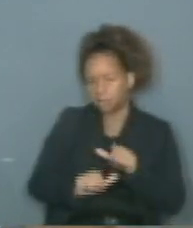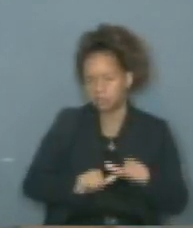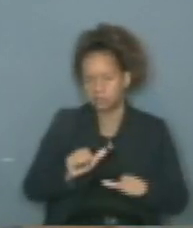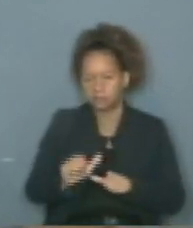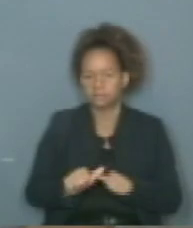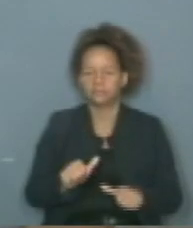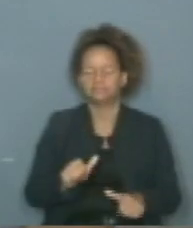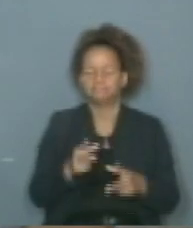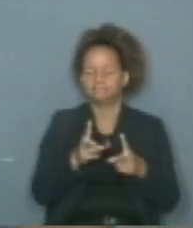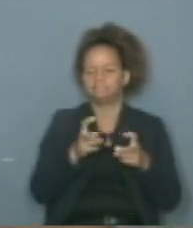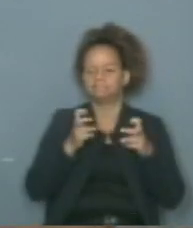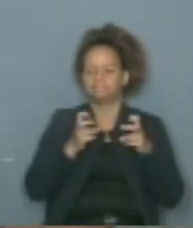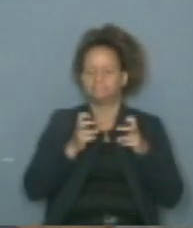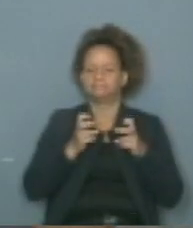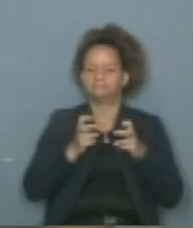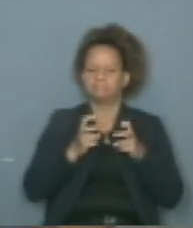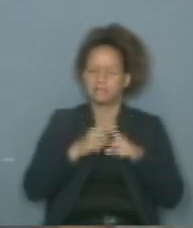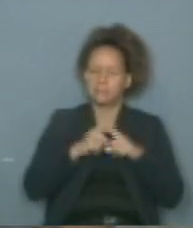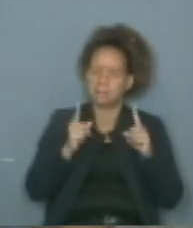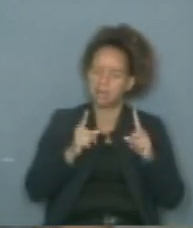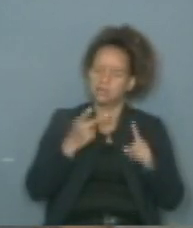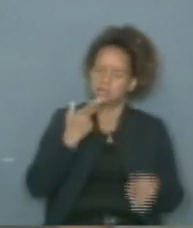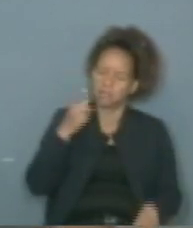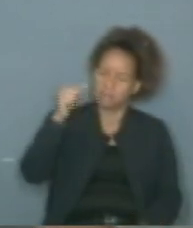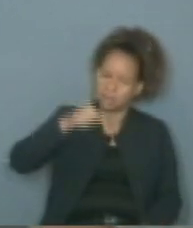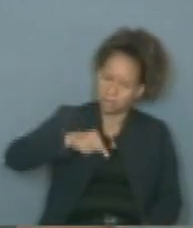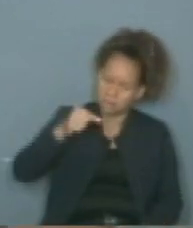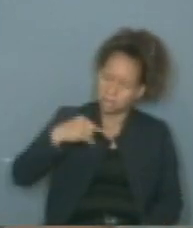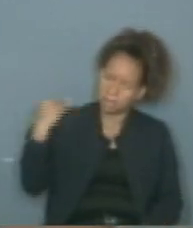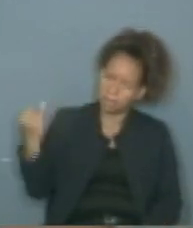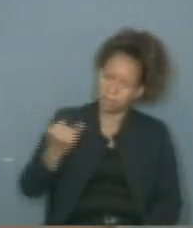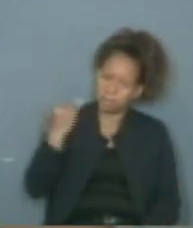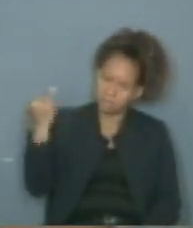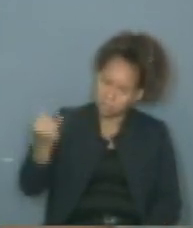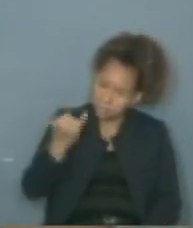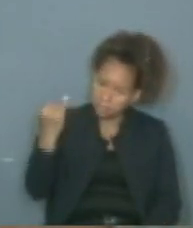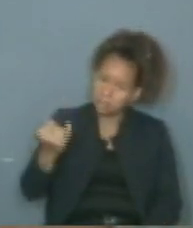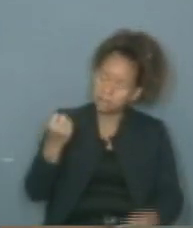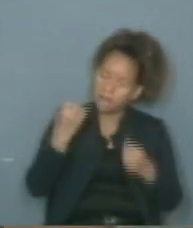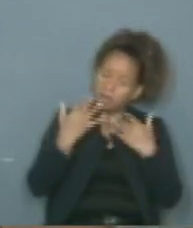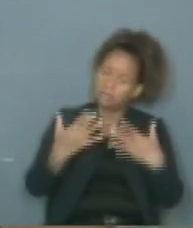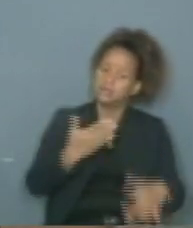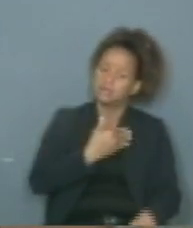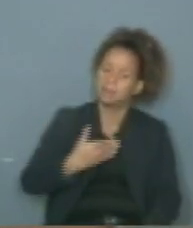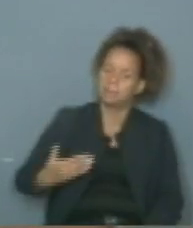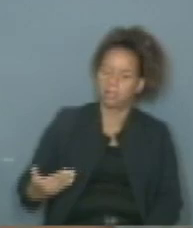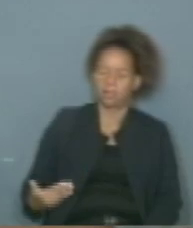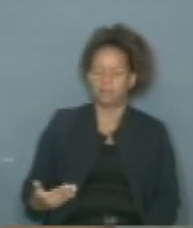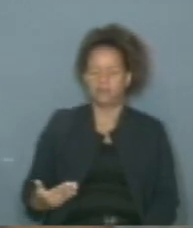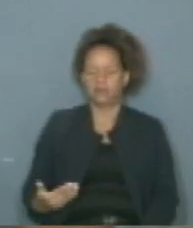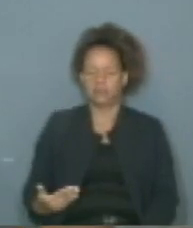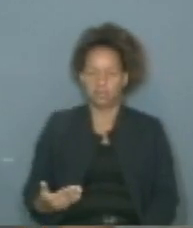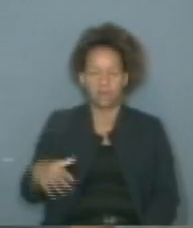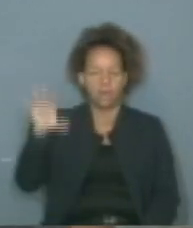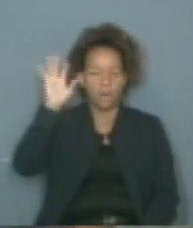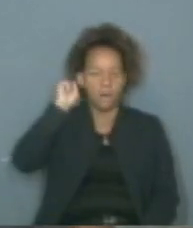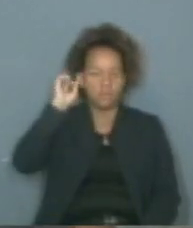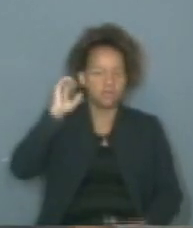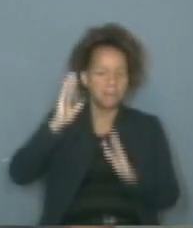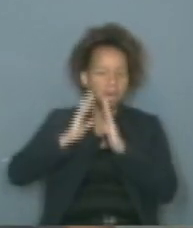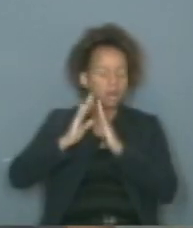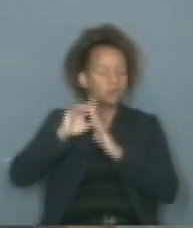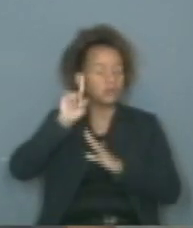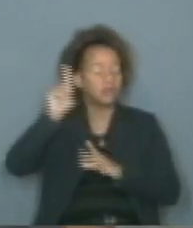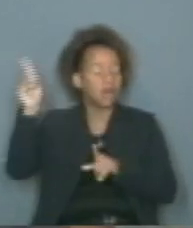de percepção, mas deixa aqui o registro, que o importante era a gente fazer uma audiência pública, era ouvir os moradores